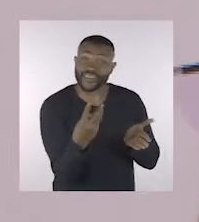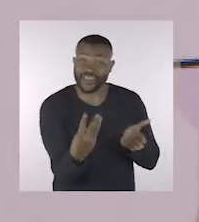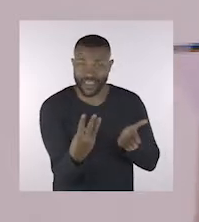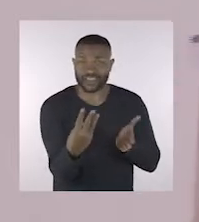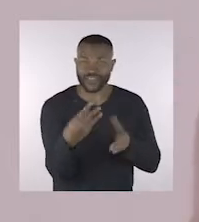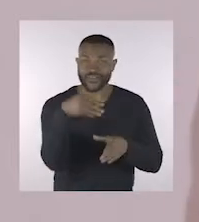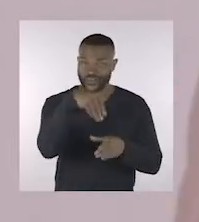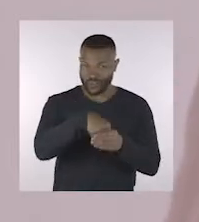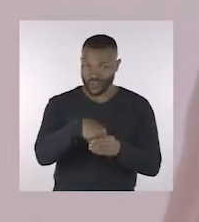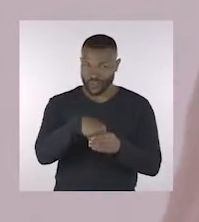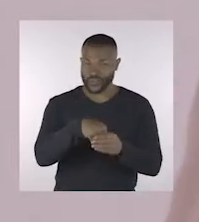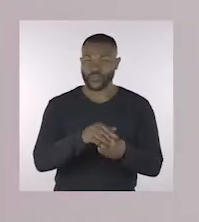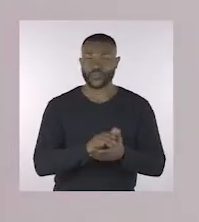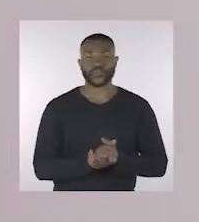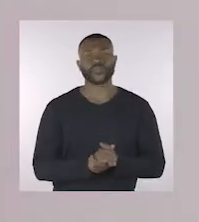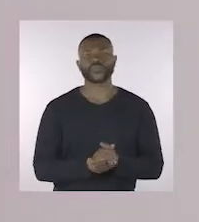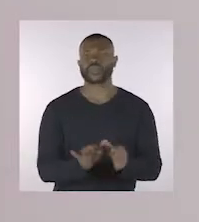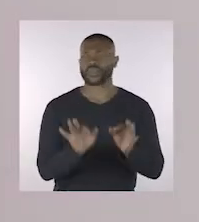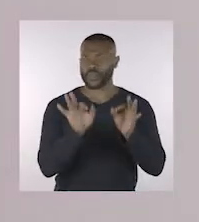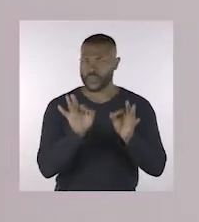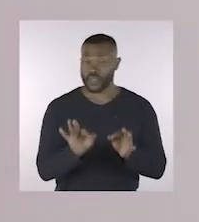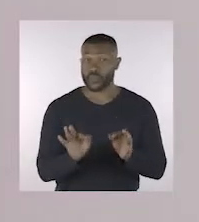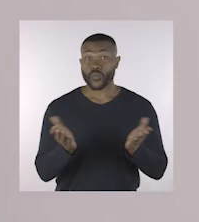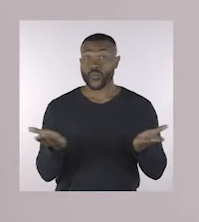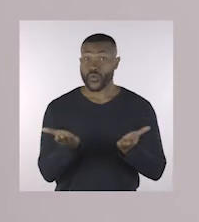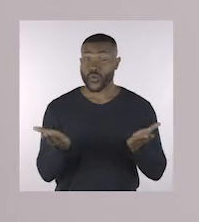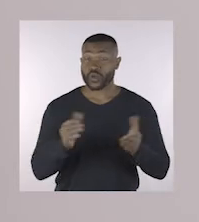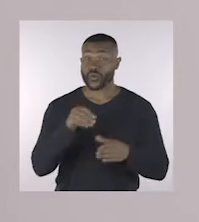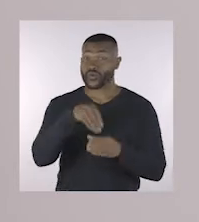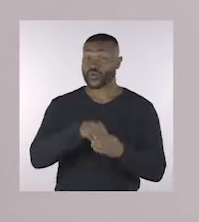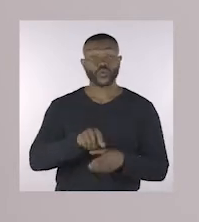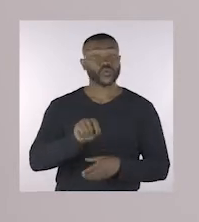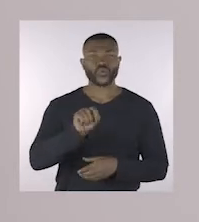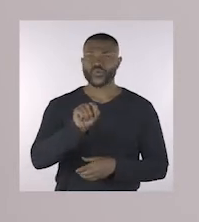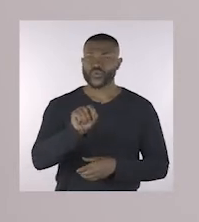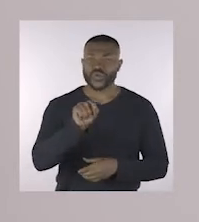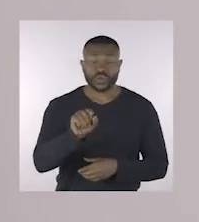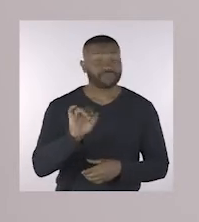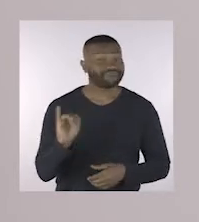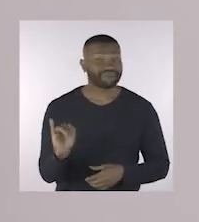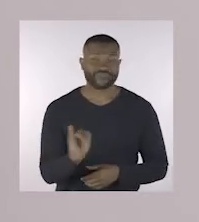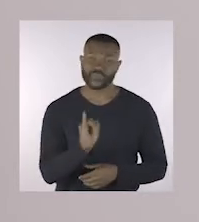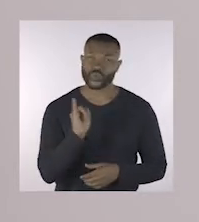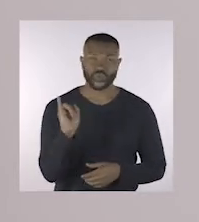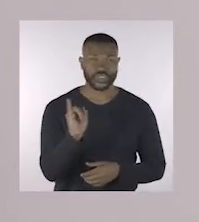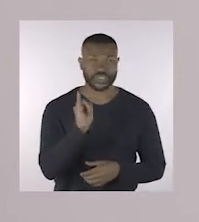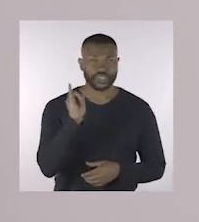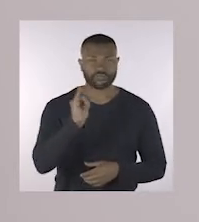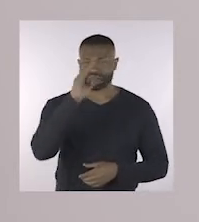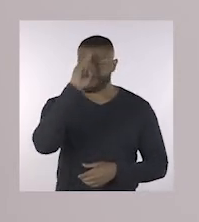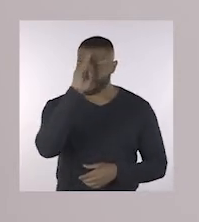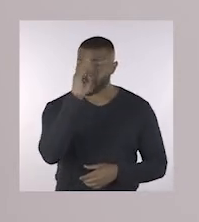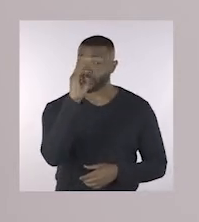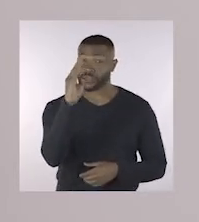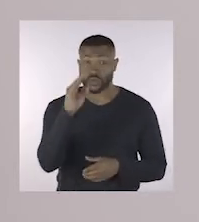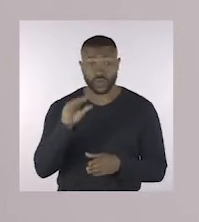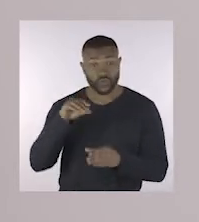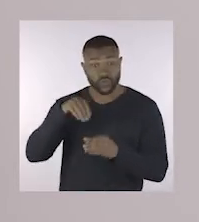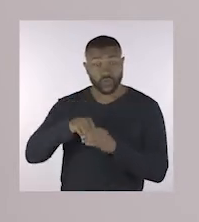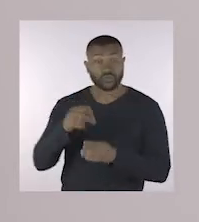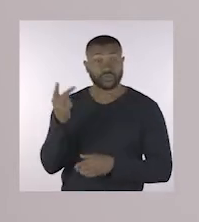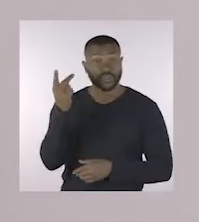13 nestas eleições de fato essa eleição ela é muito importante e principalmente